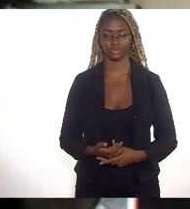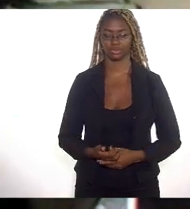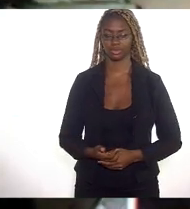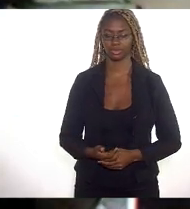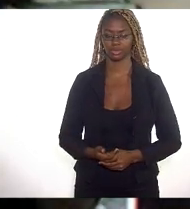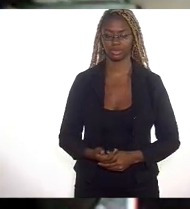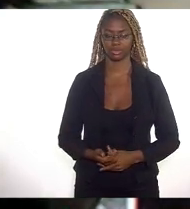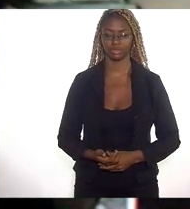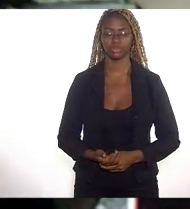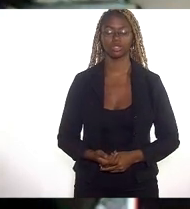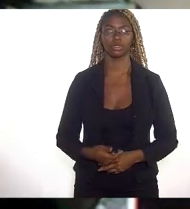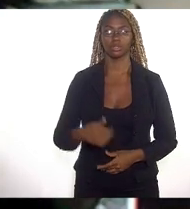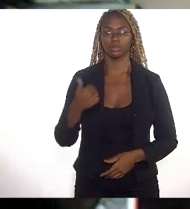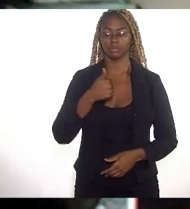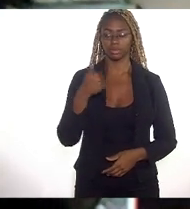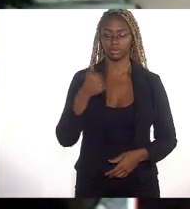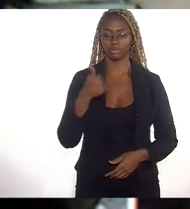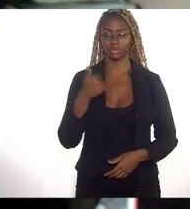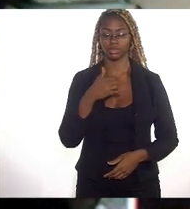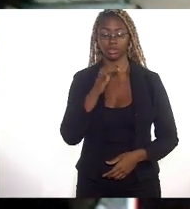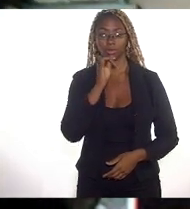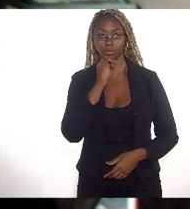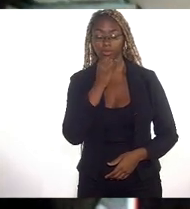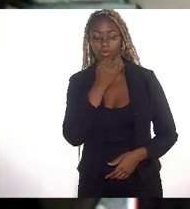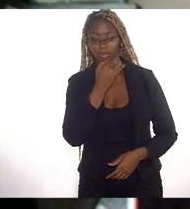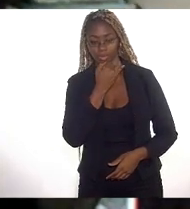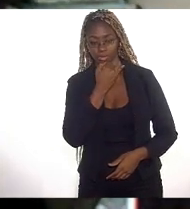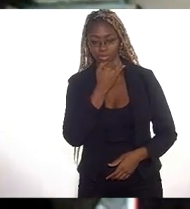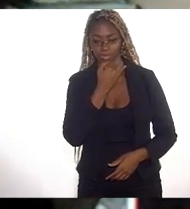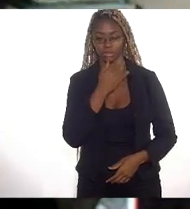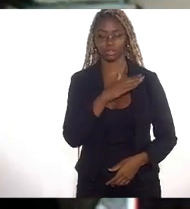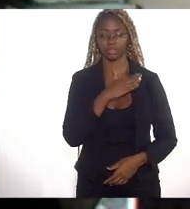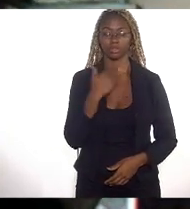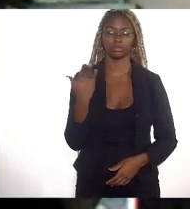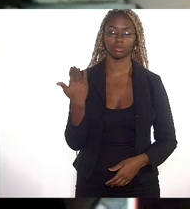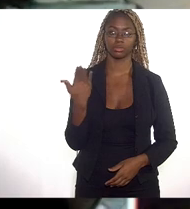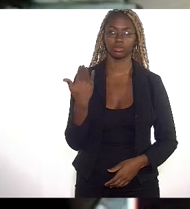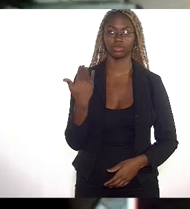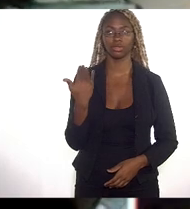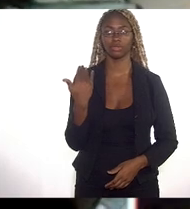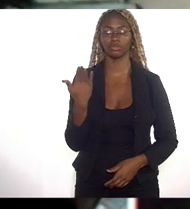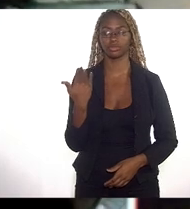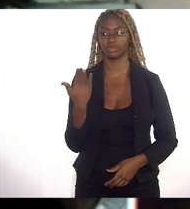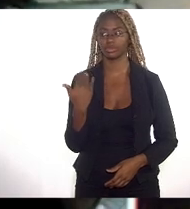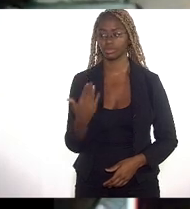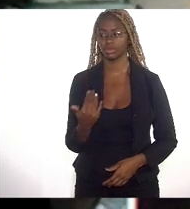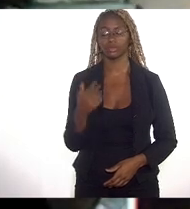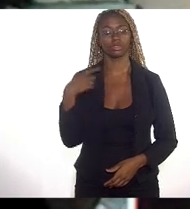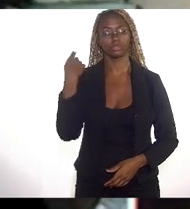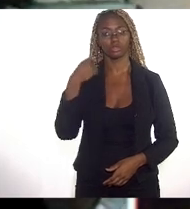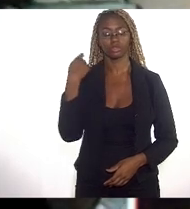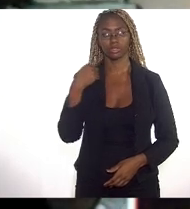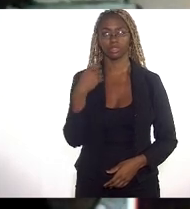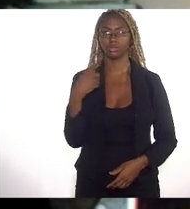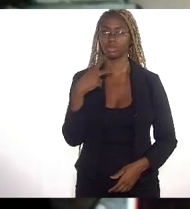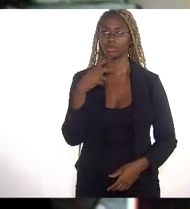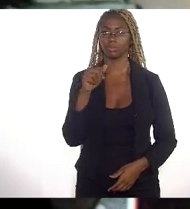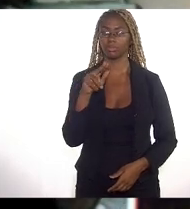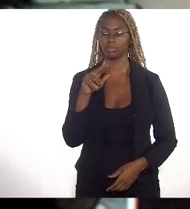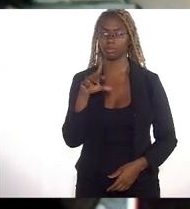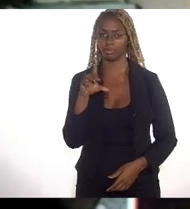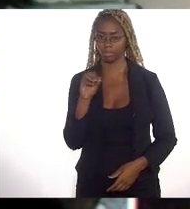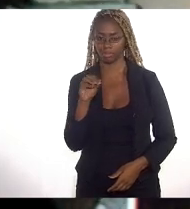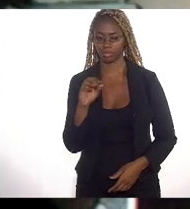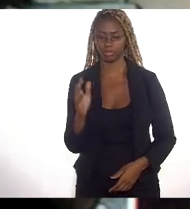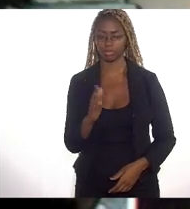primeiro lugar, eu quero lamentar, né, a morte do ator Paulo Gustavo, um ator da